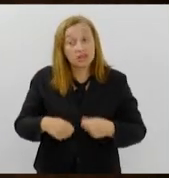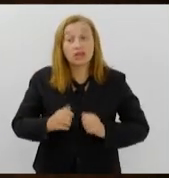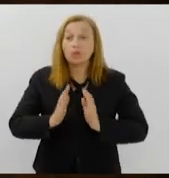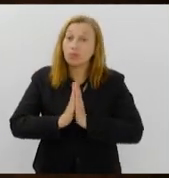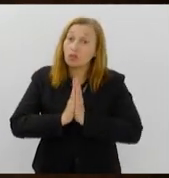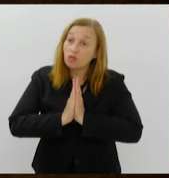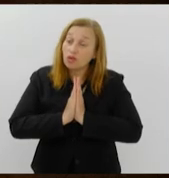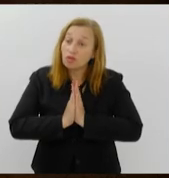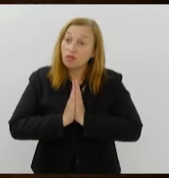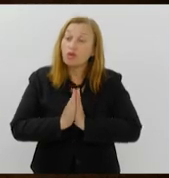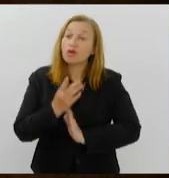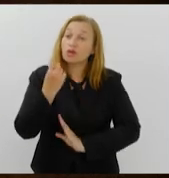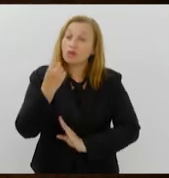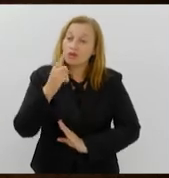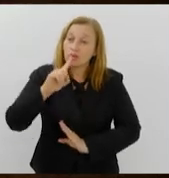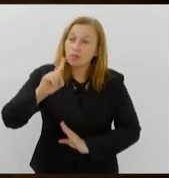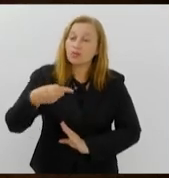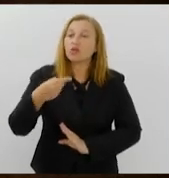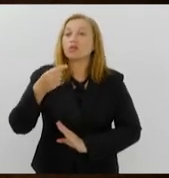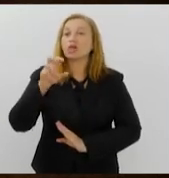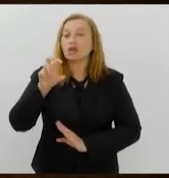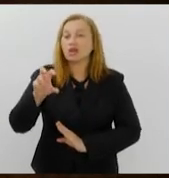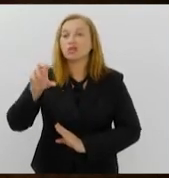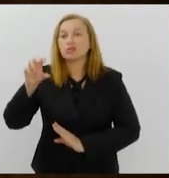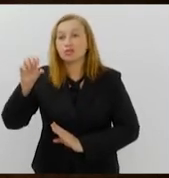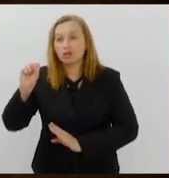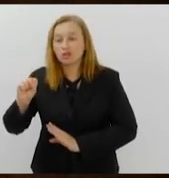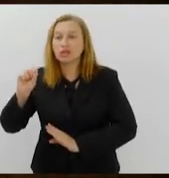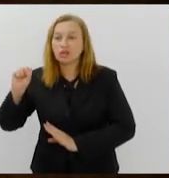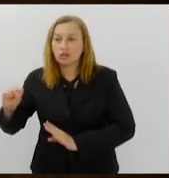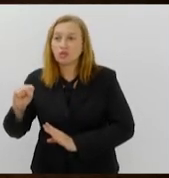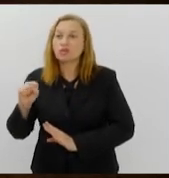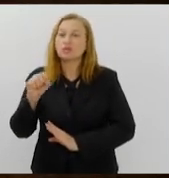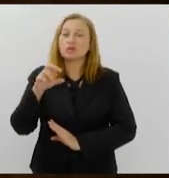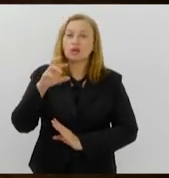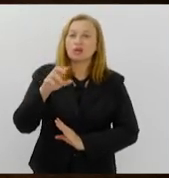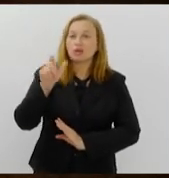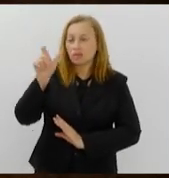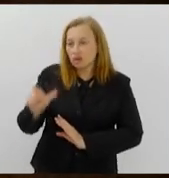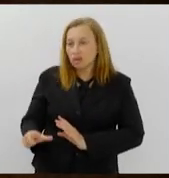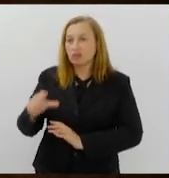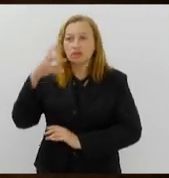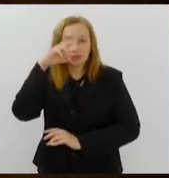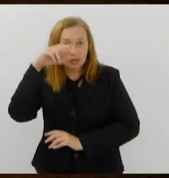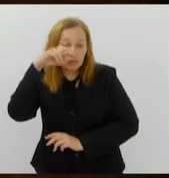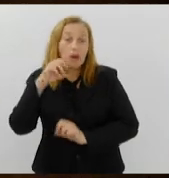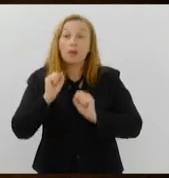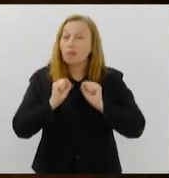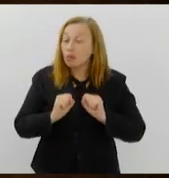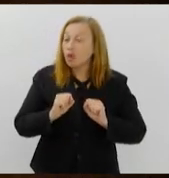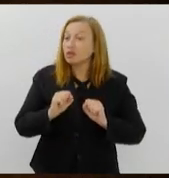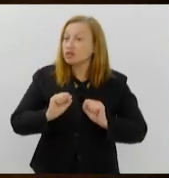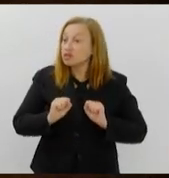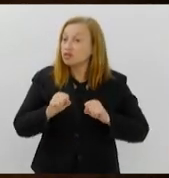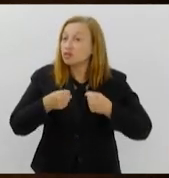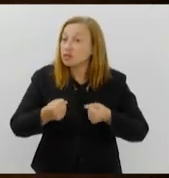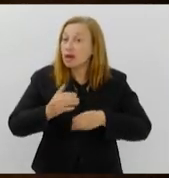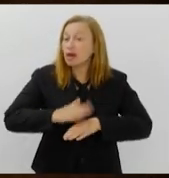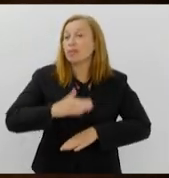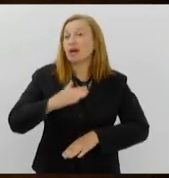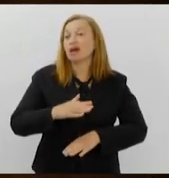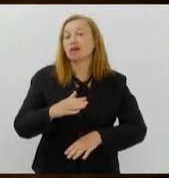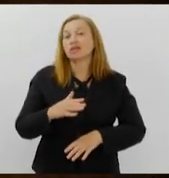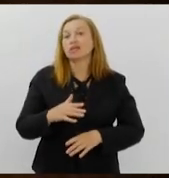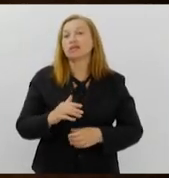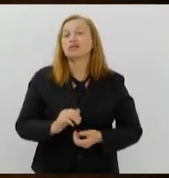colocou 1.588 inspetores. Parabéns ao governador. mas ele pode fazer um esforço maior, ele tem